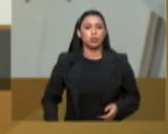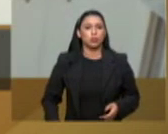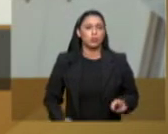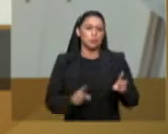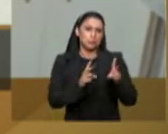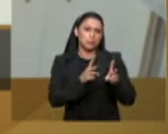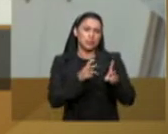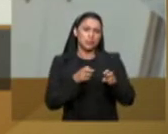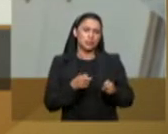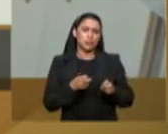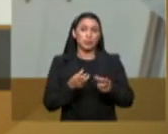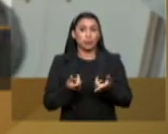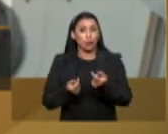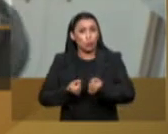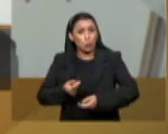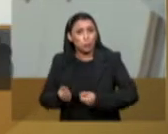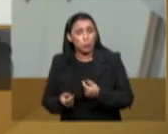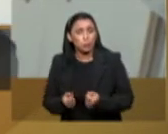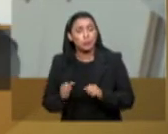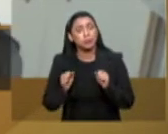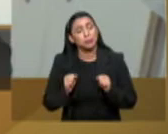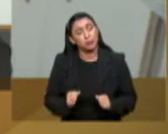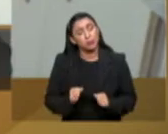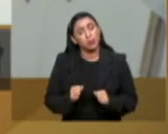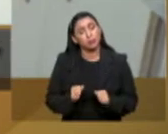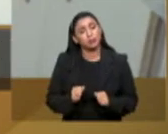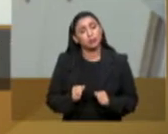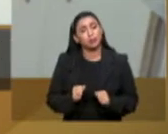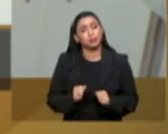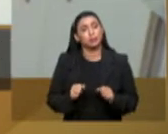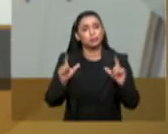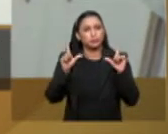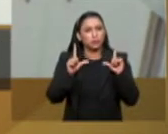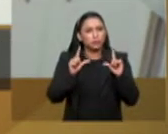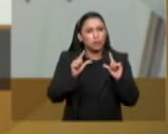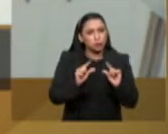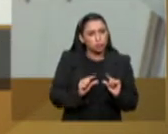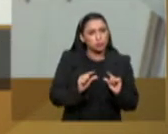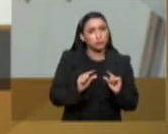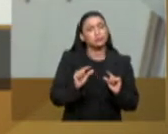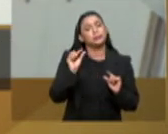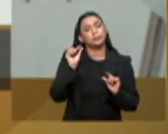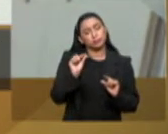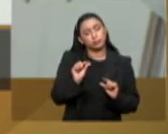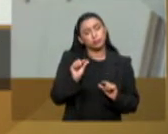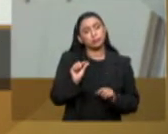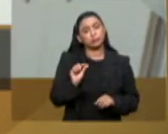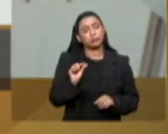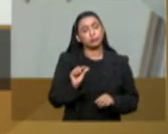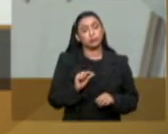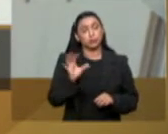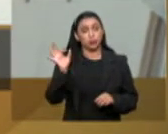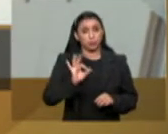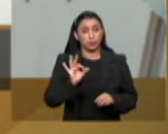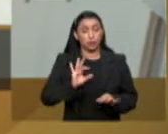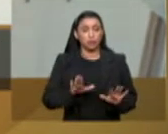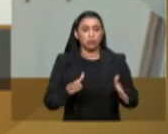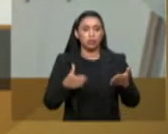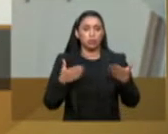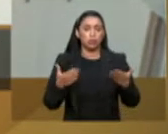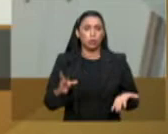o estado da economia, possa intervir, reduzindo essas alíquotas. Um instrumento, portanto,